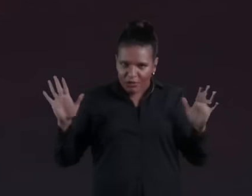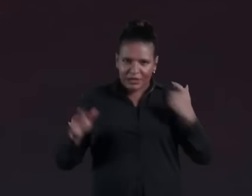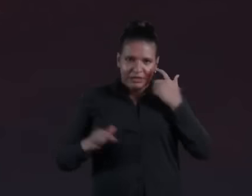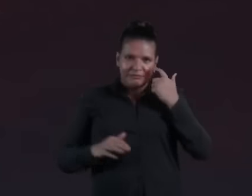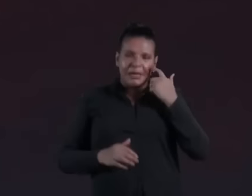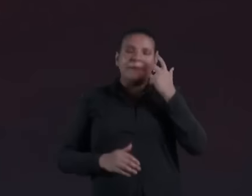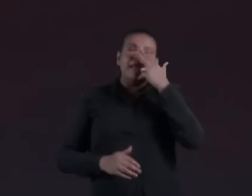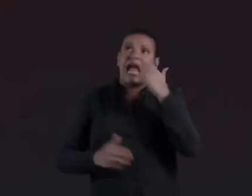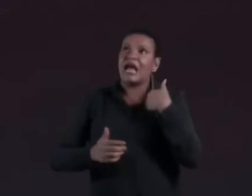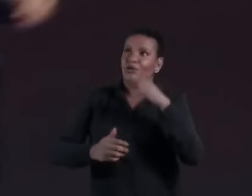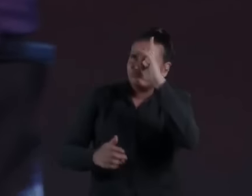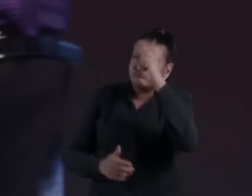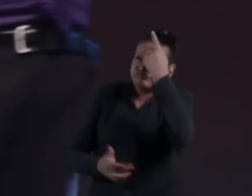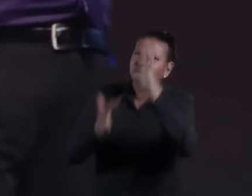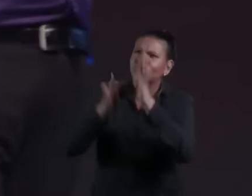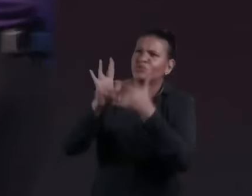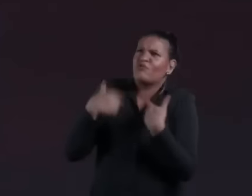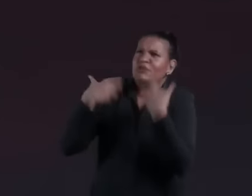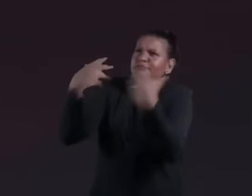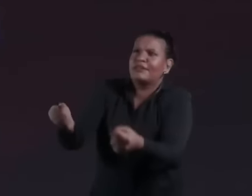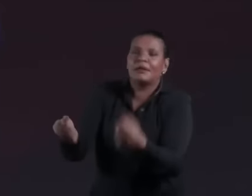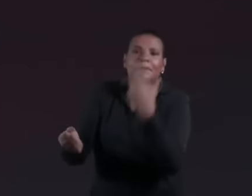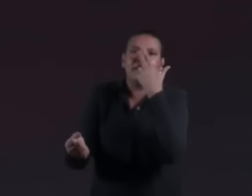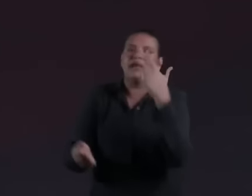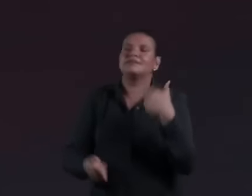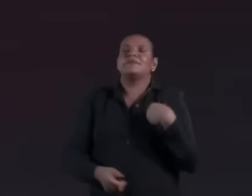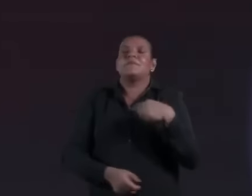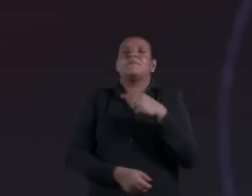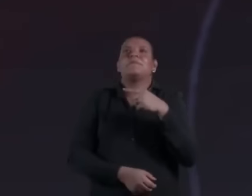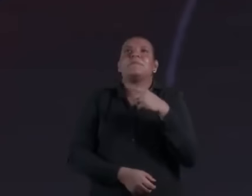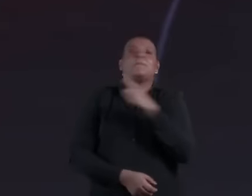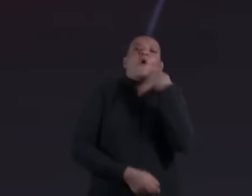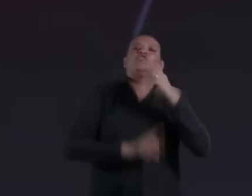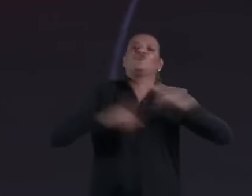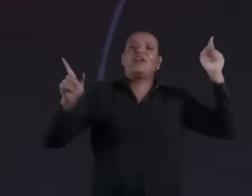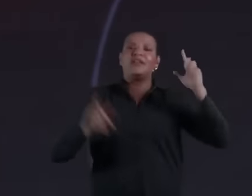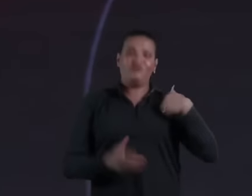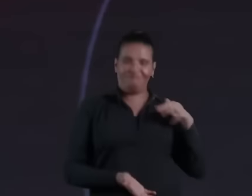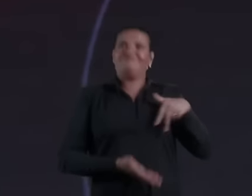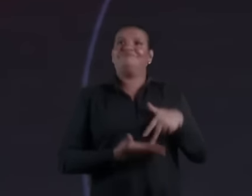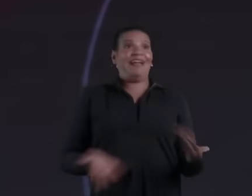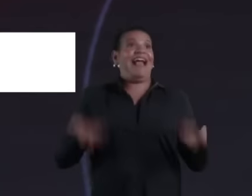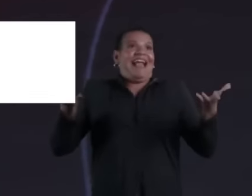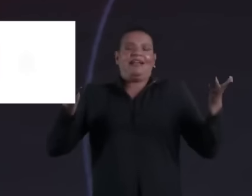ou não se alguém tem dúvida pergunta paraa sua esposa